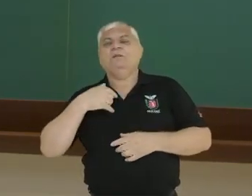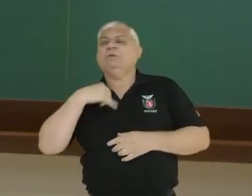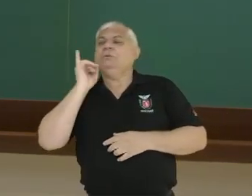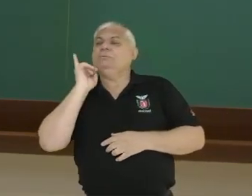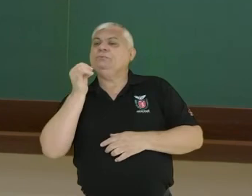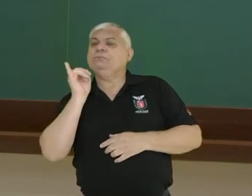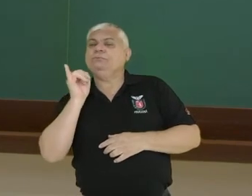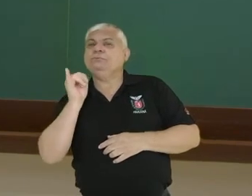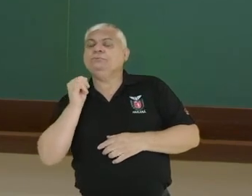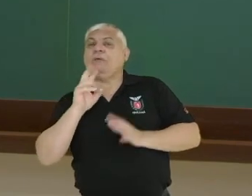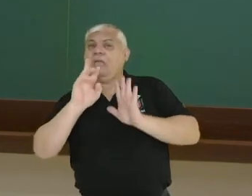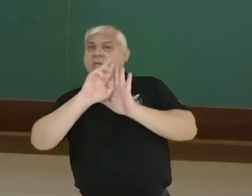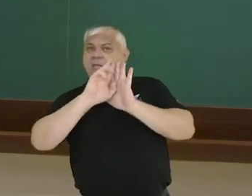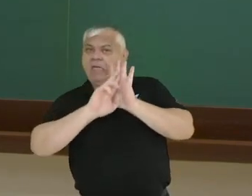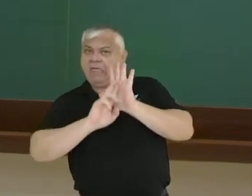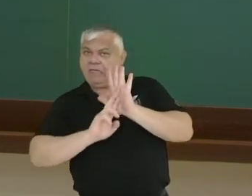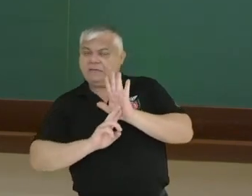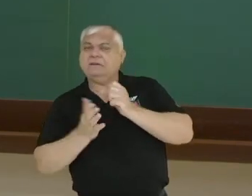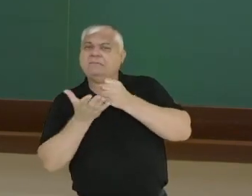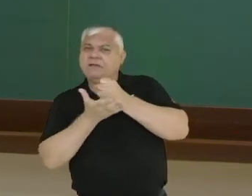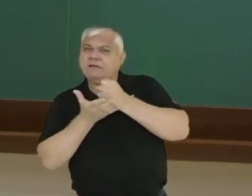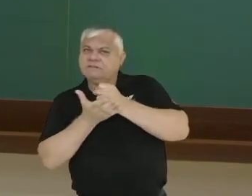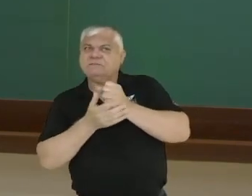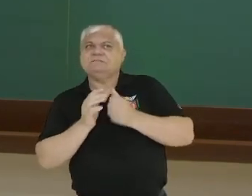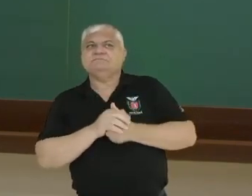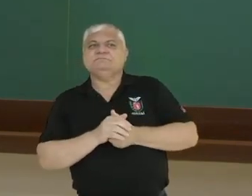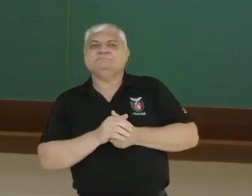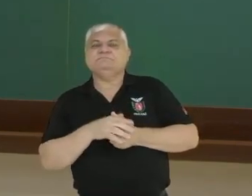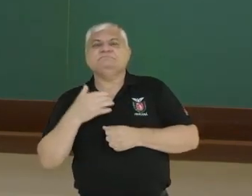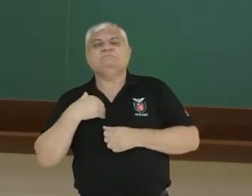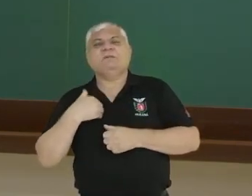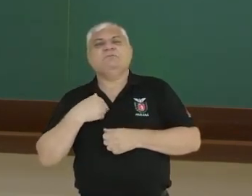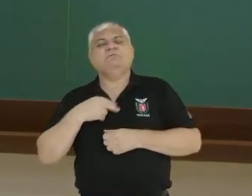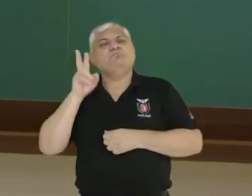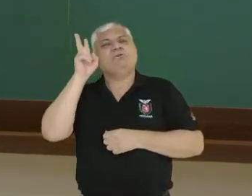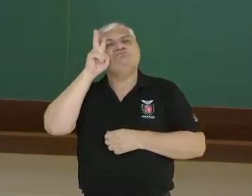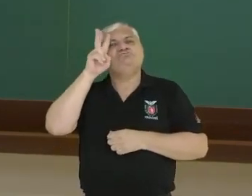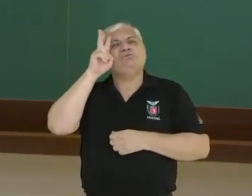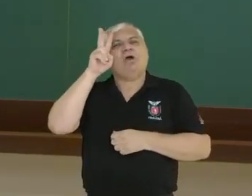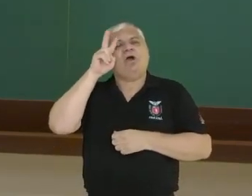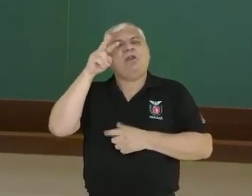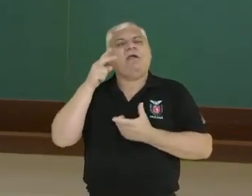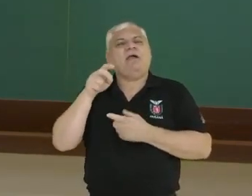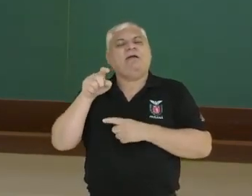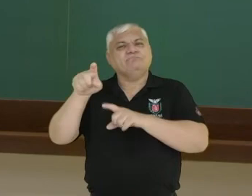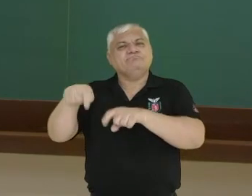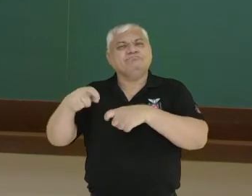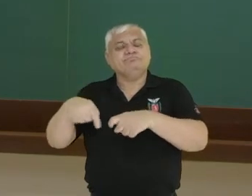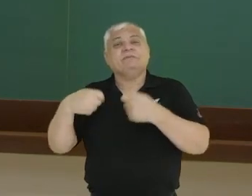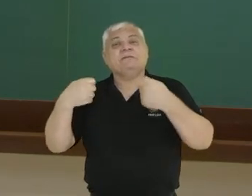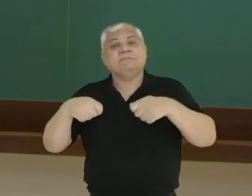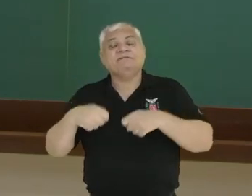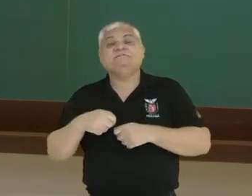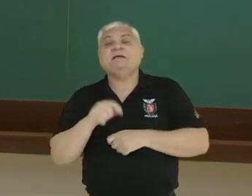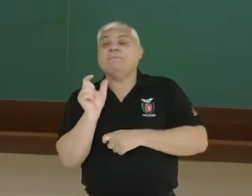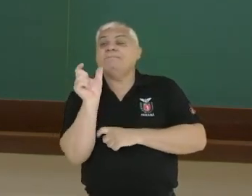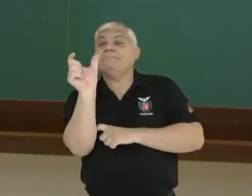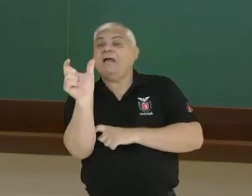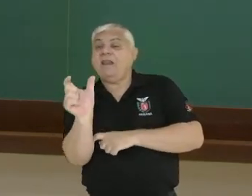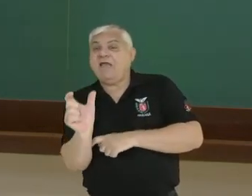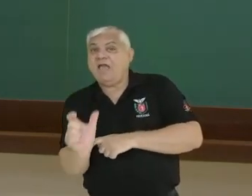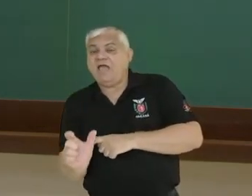obedecendo algumas regrinhas básicas. Que regras, né? Um causo, para ser bem contado, ele tem que conferir às palavras uma